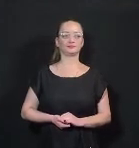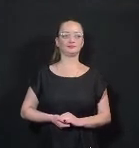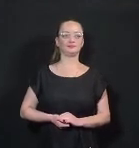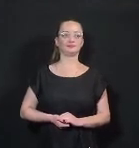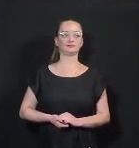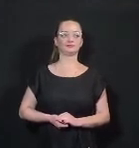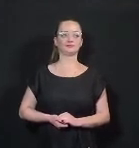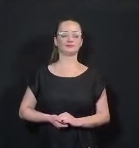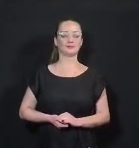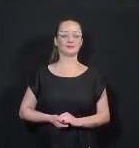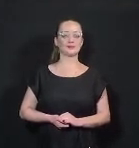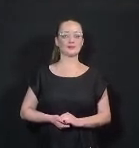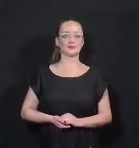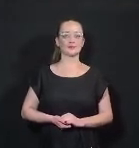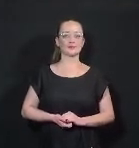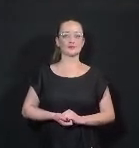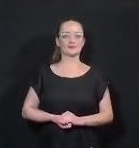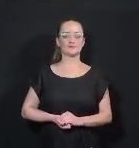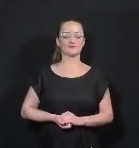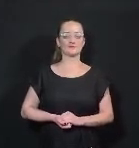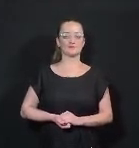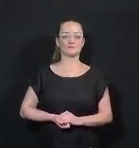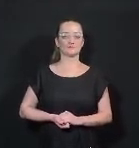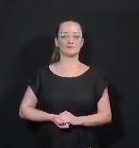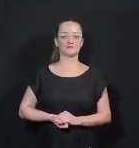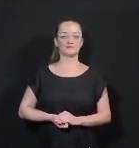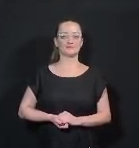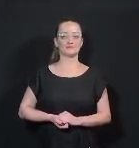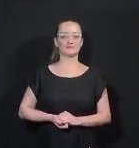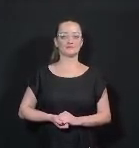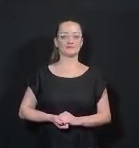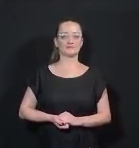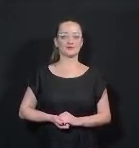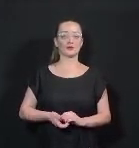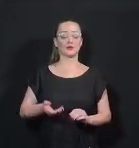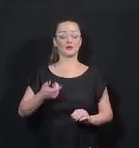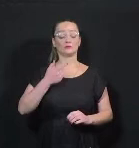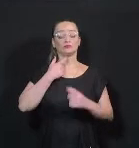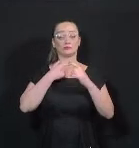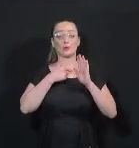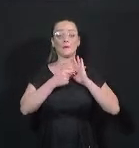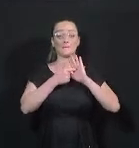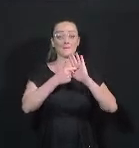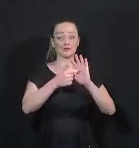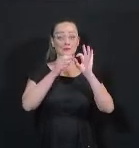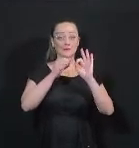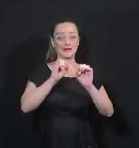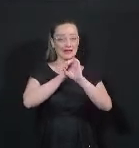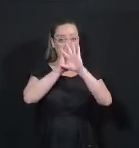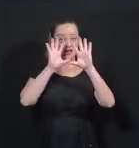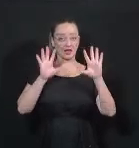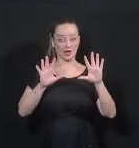Eu quero deixar aqui muito claro que não são todos os